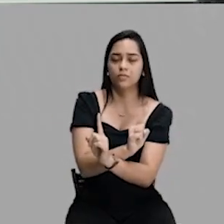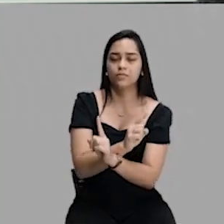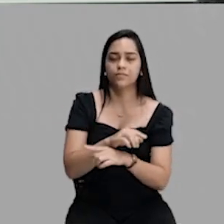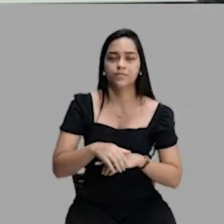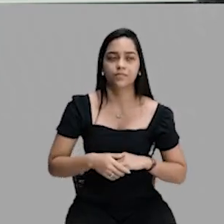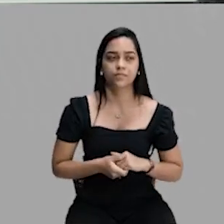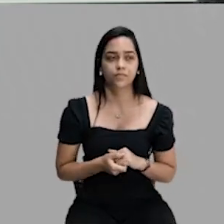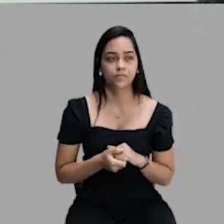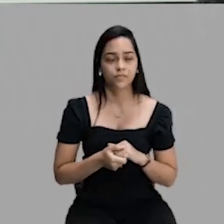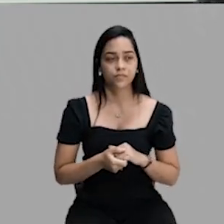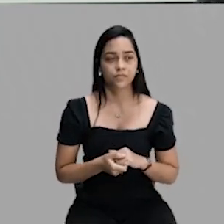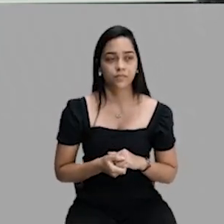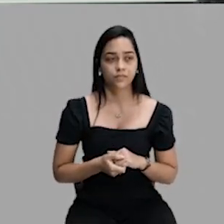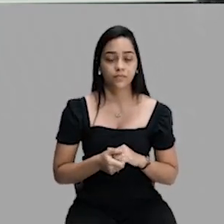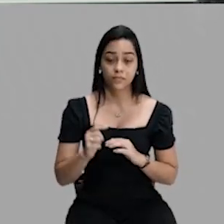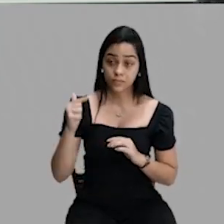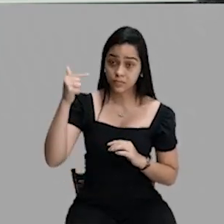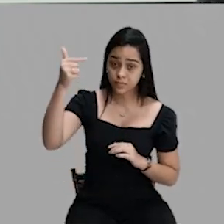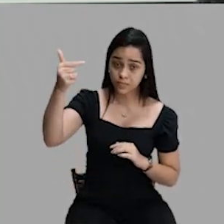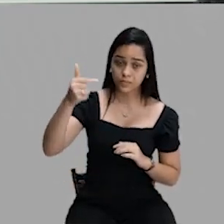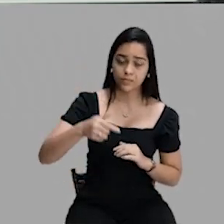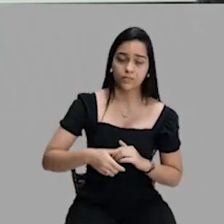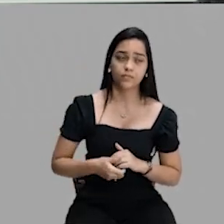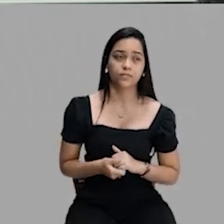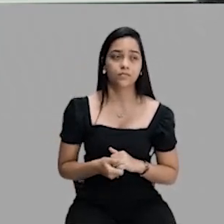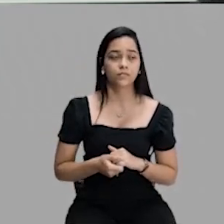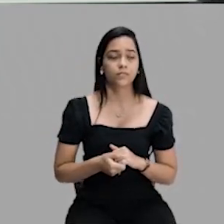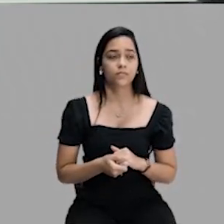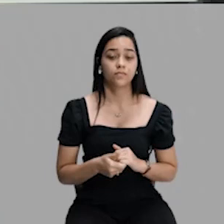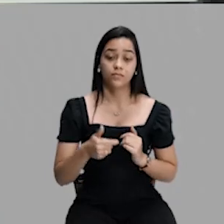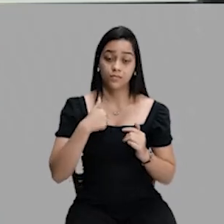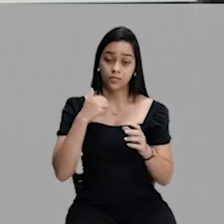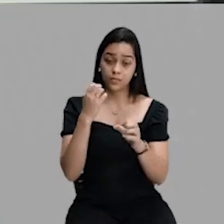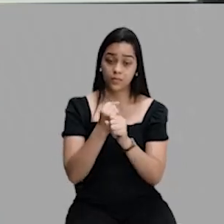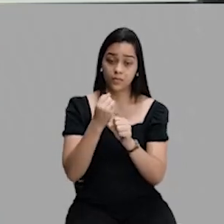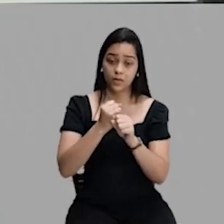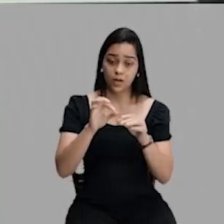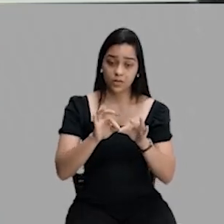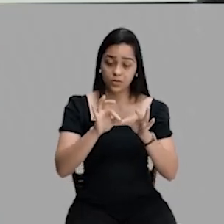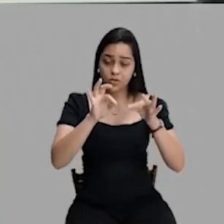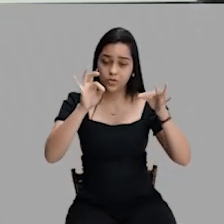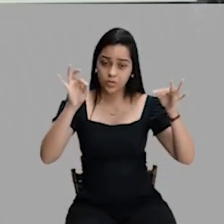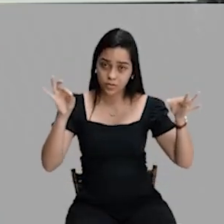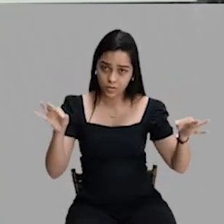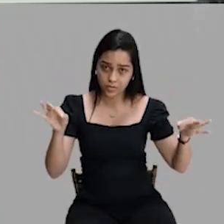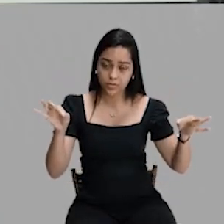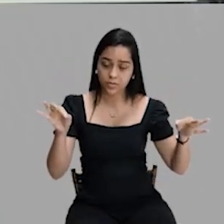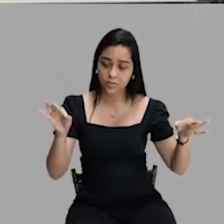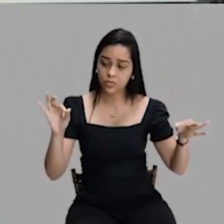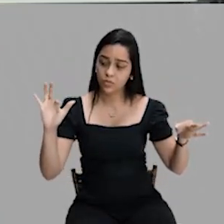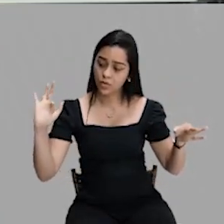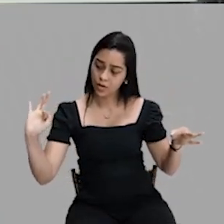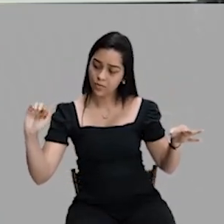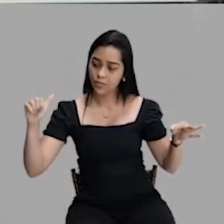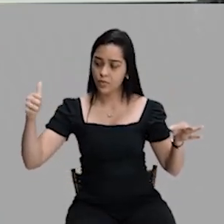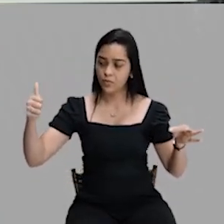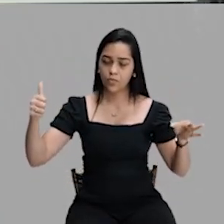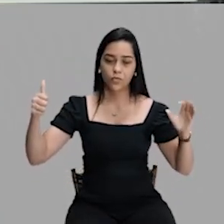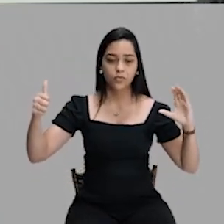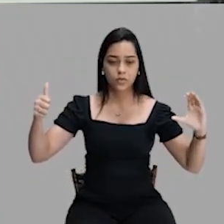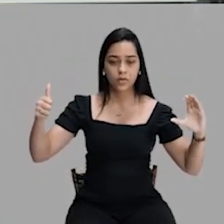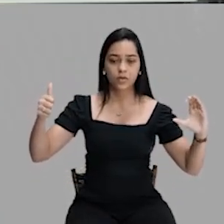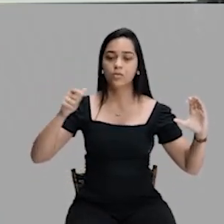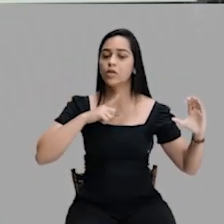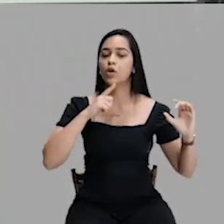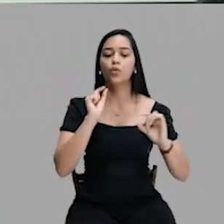Então, isso aqui é elevado ao quadrado. Tá? Eu estou calculando a distância do foco para o centro. Então, você vai ter,